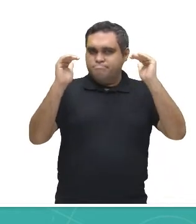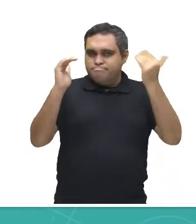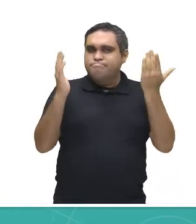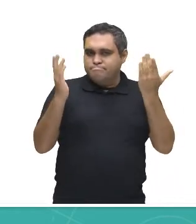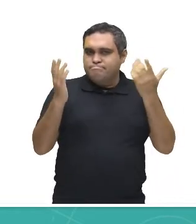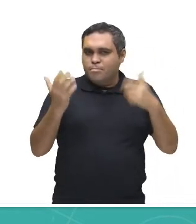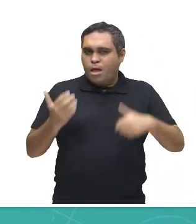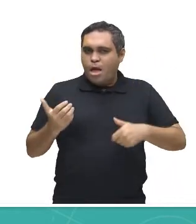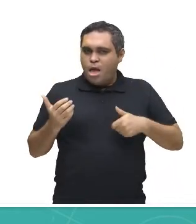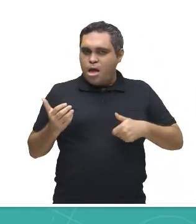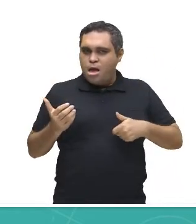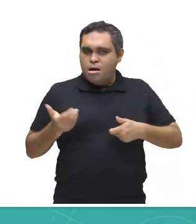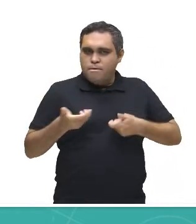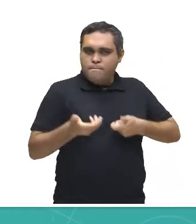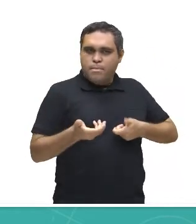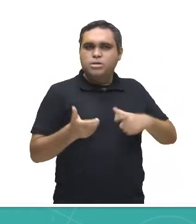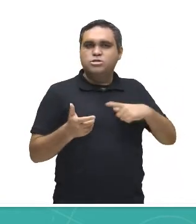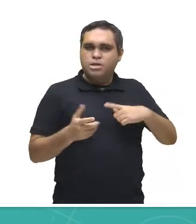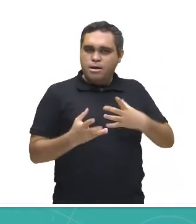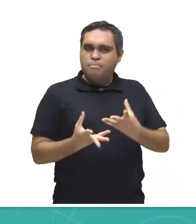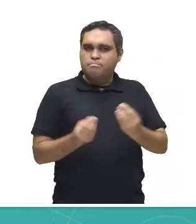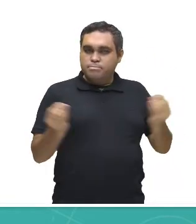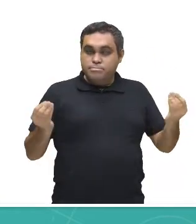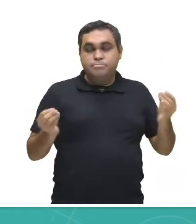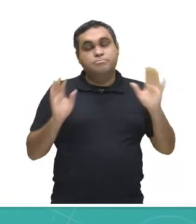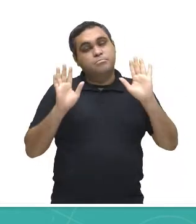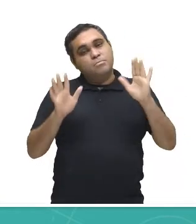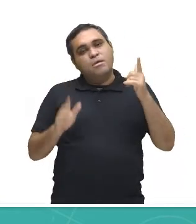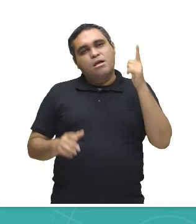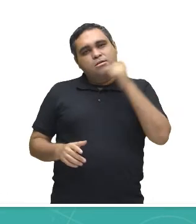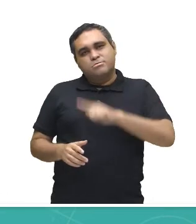tinham mais armas, né? Eles vão conseguir